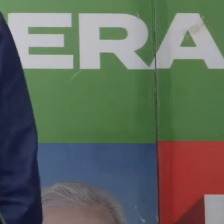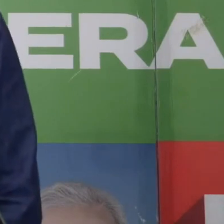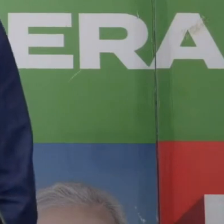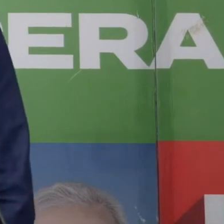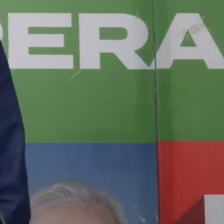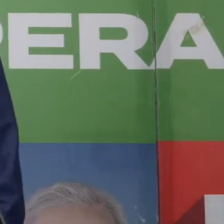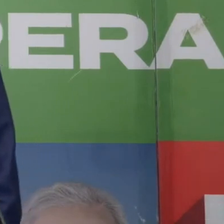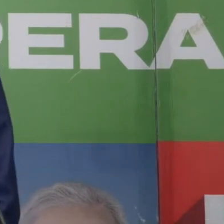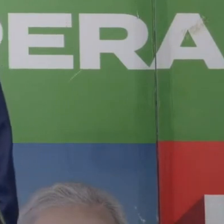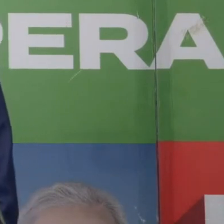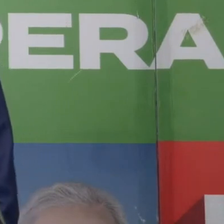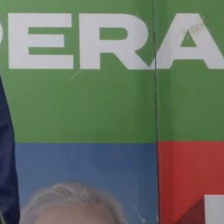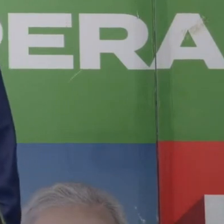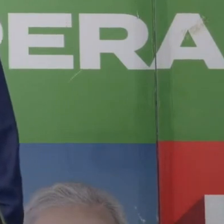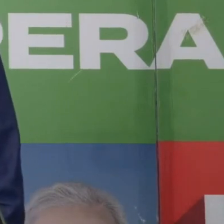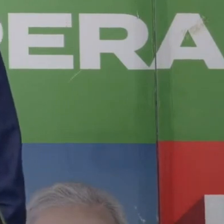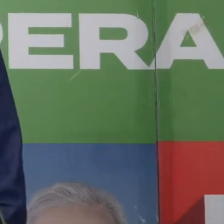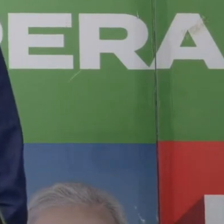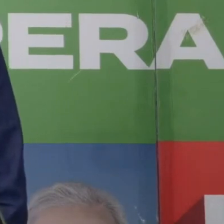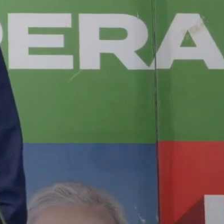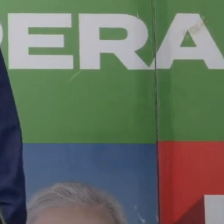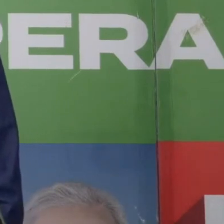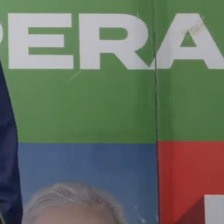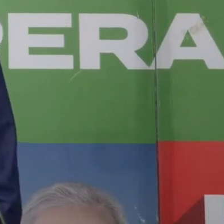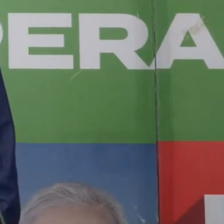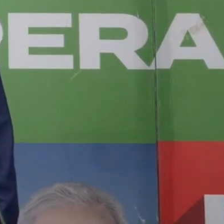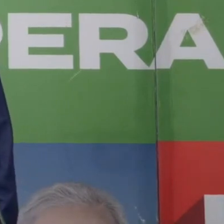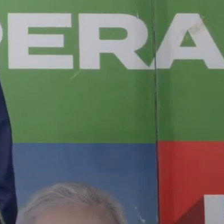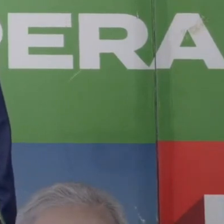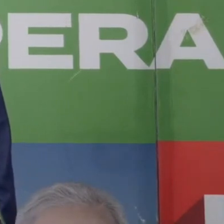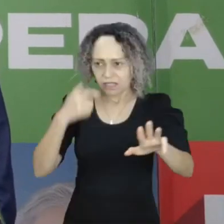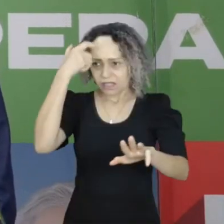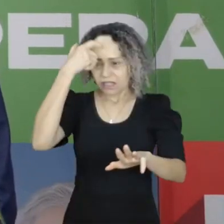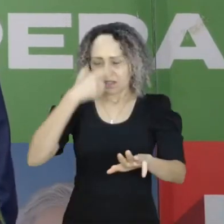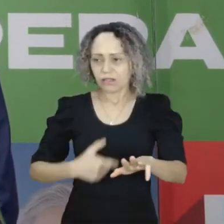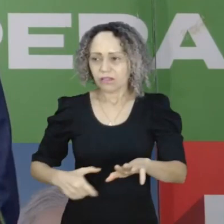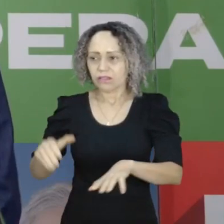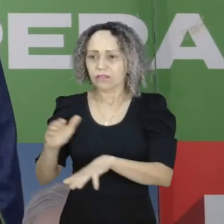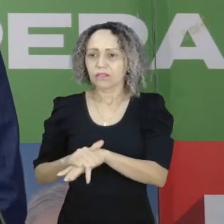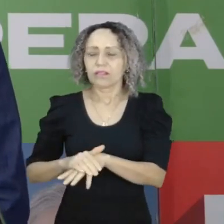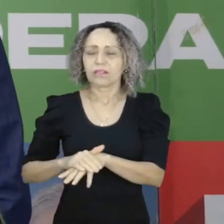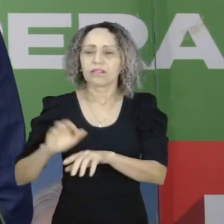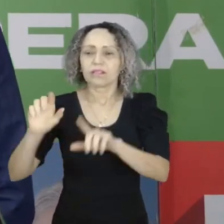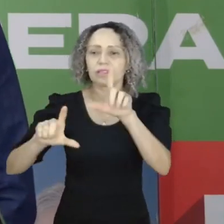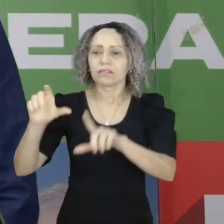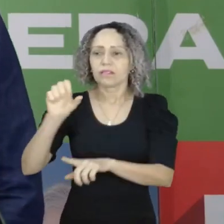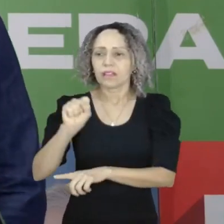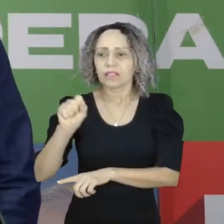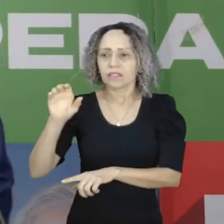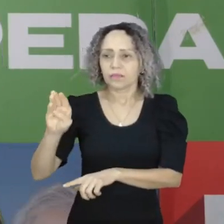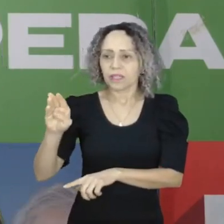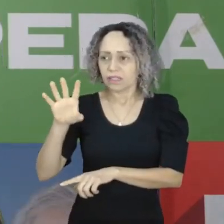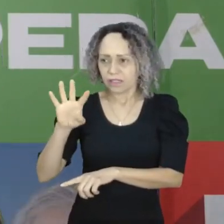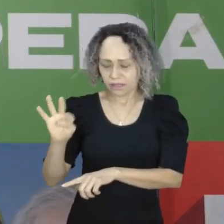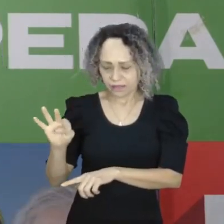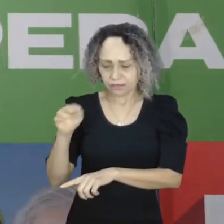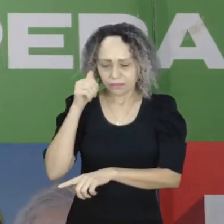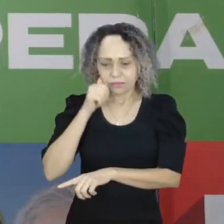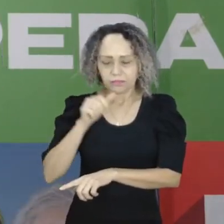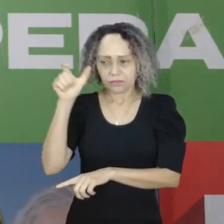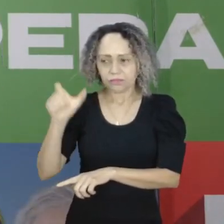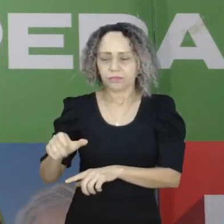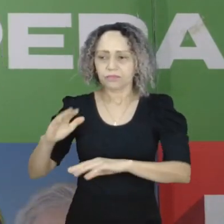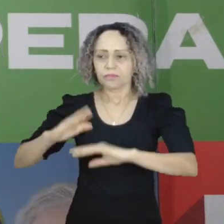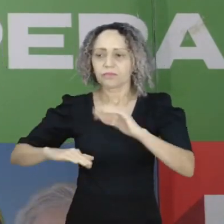Boa tarde, presidente. Débora Bergamasco, do SBT. Eu gostaria que o senhor comentasse, agora que já há mais informações sobre o